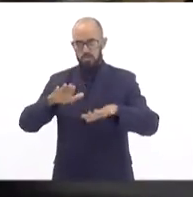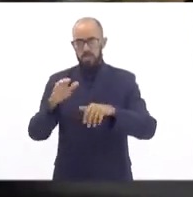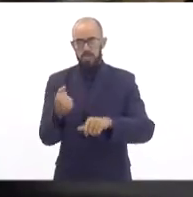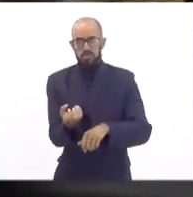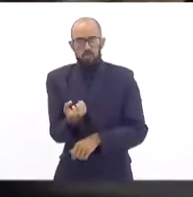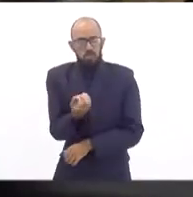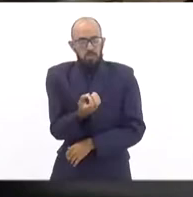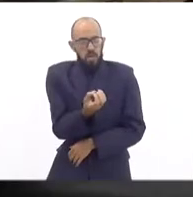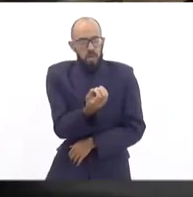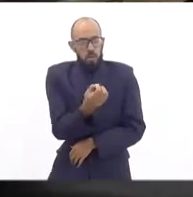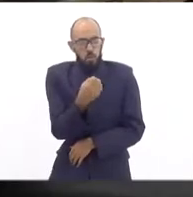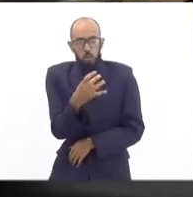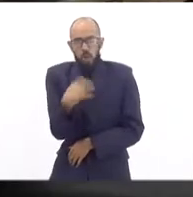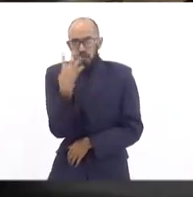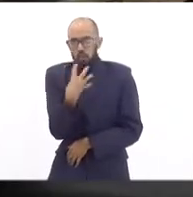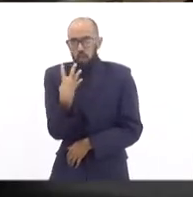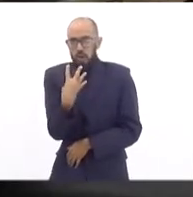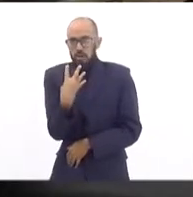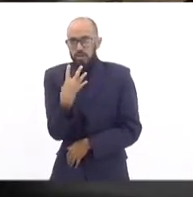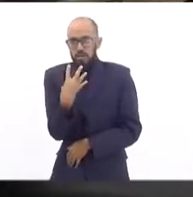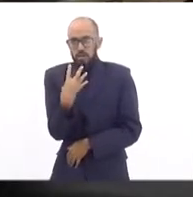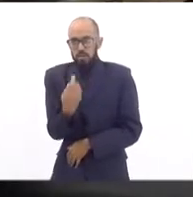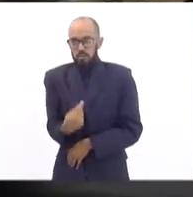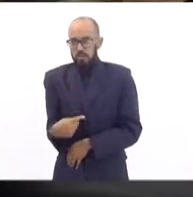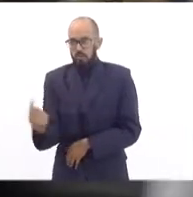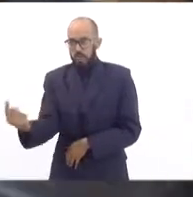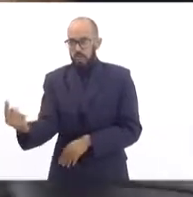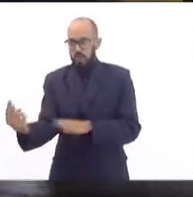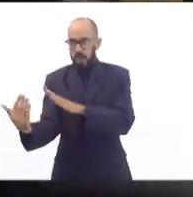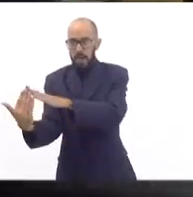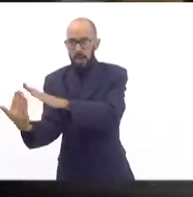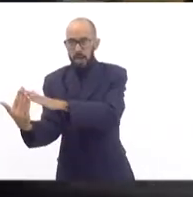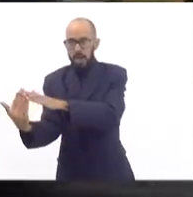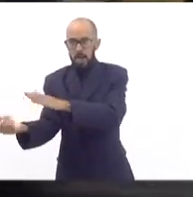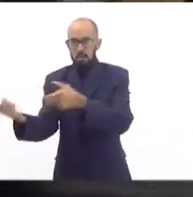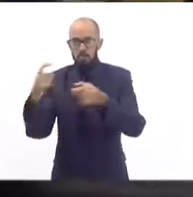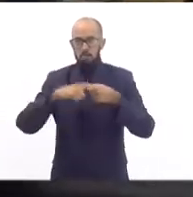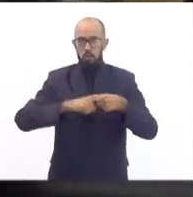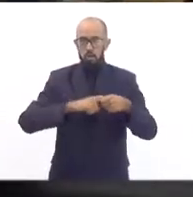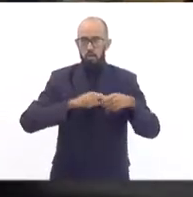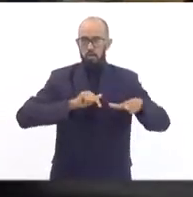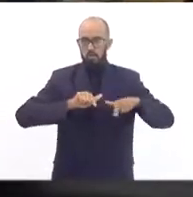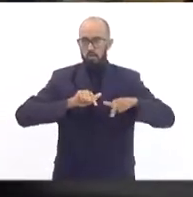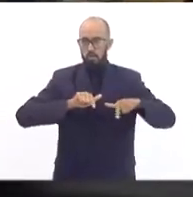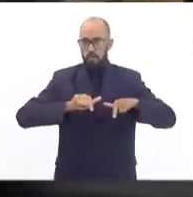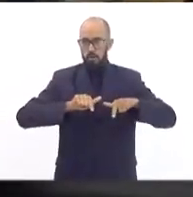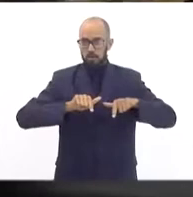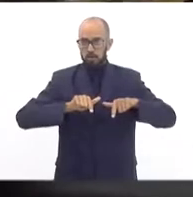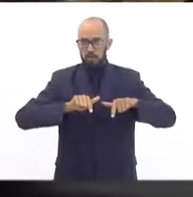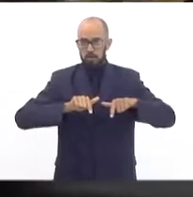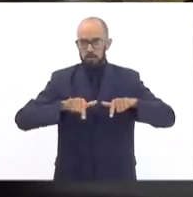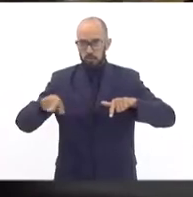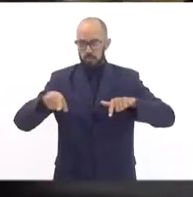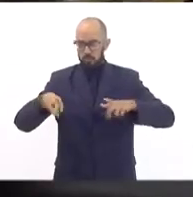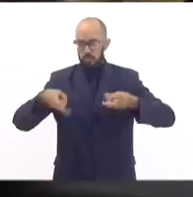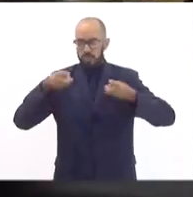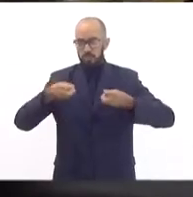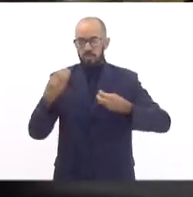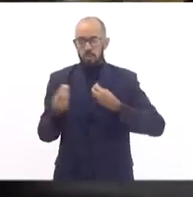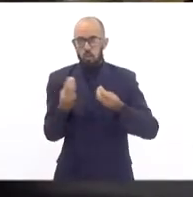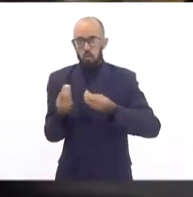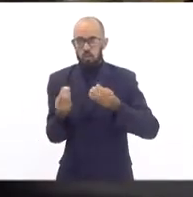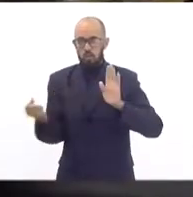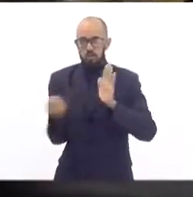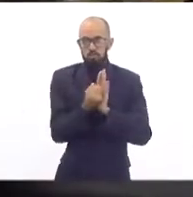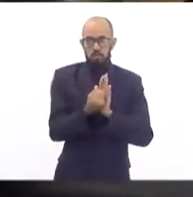deslocamento de sua casa para o trabalho, né, a gente pode imaginar o quanto as mulheres são impactadas